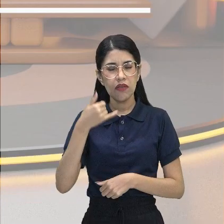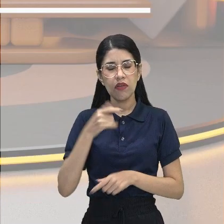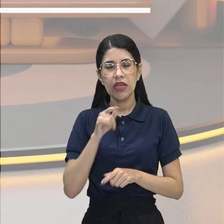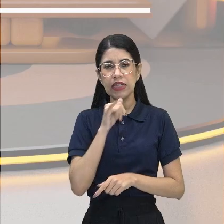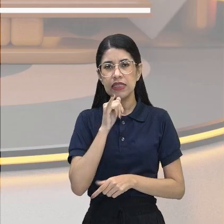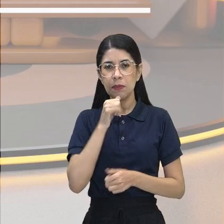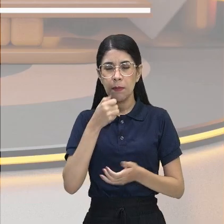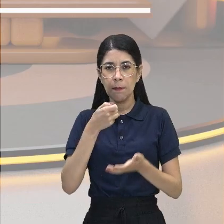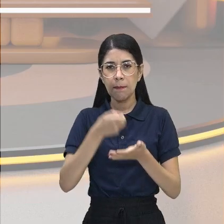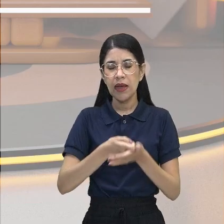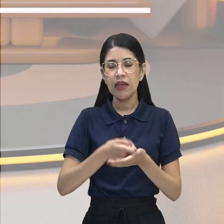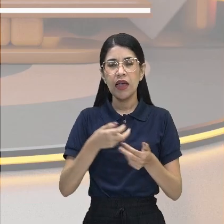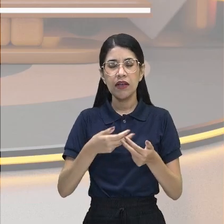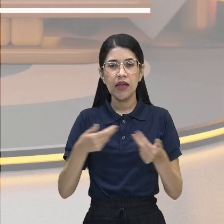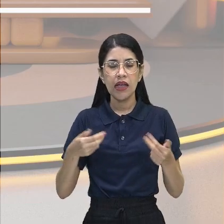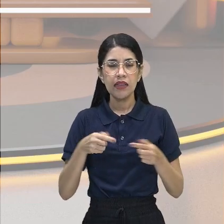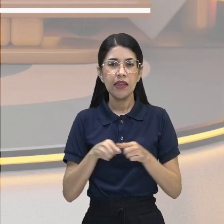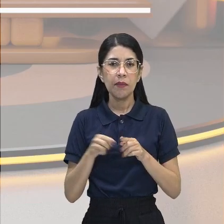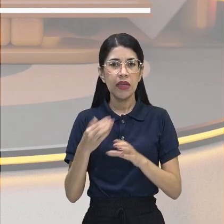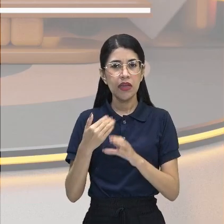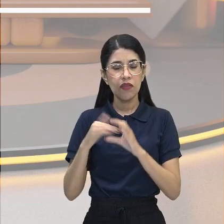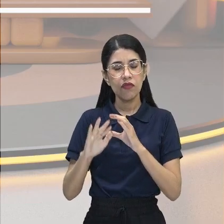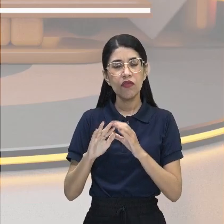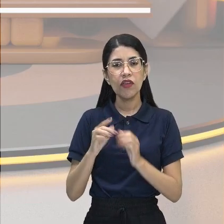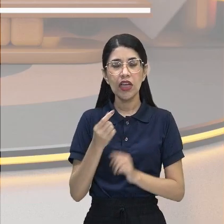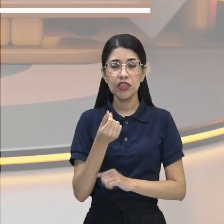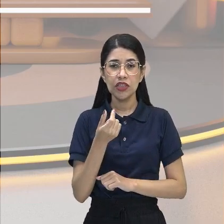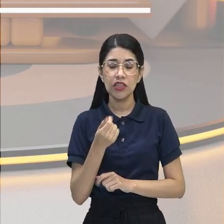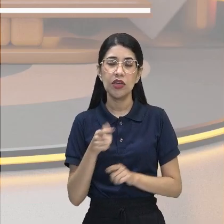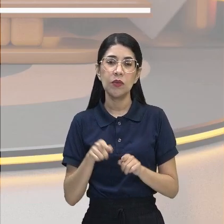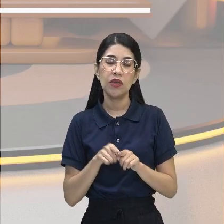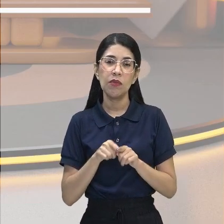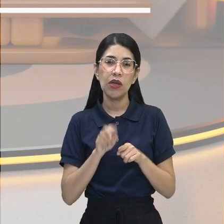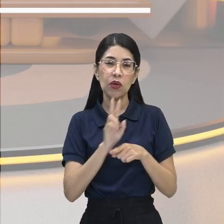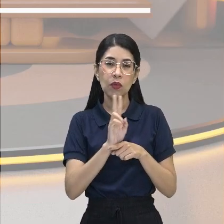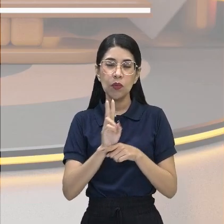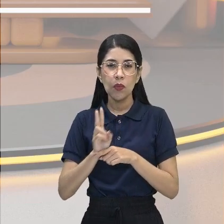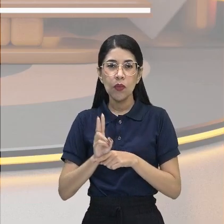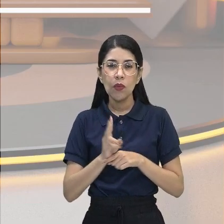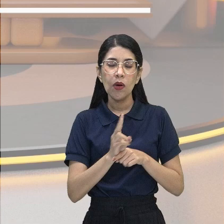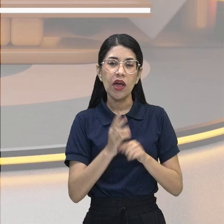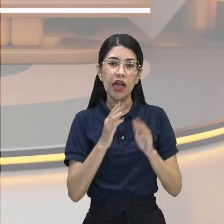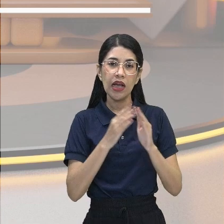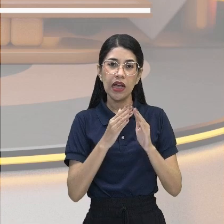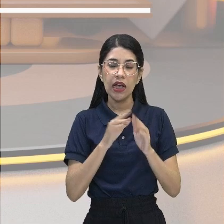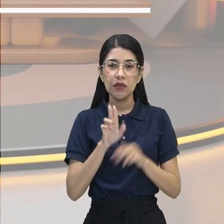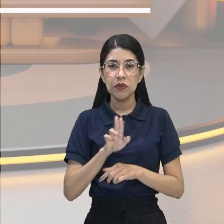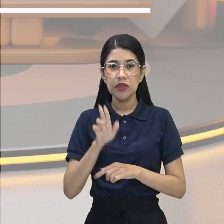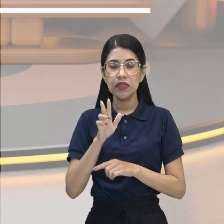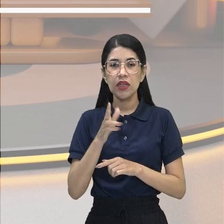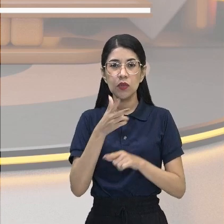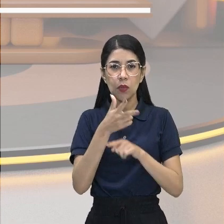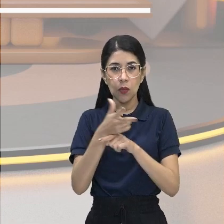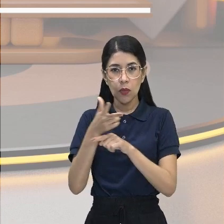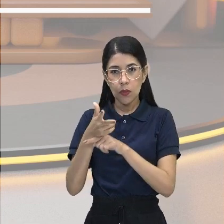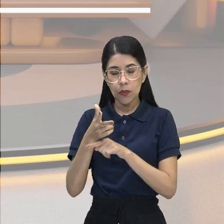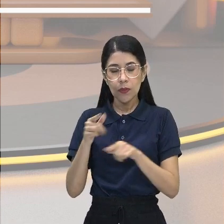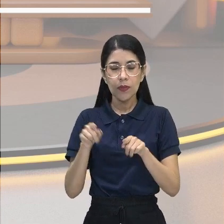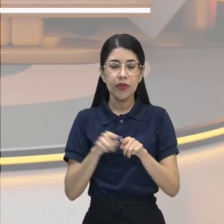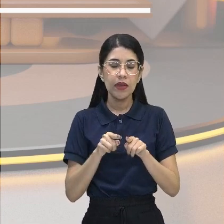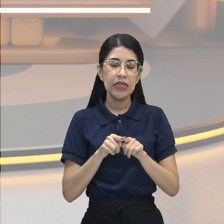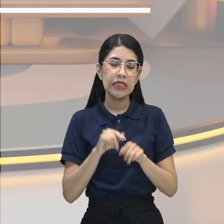você consegue transferir dinheiro, você consegue monitorar a sua casa através de câmeras, você consegue, se